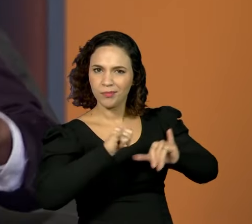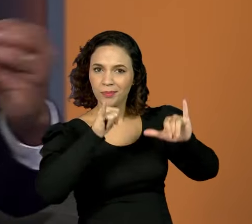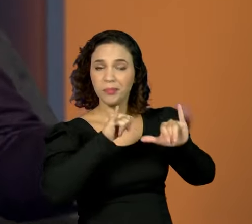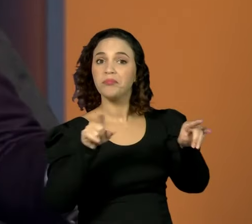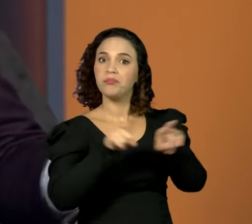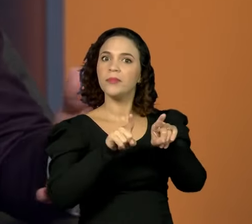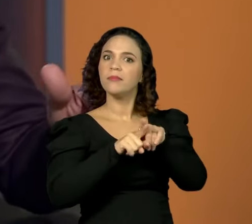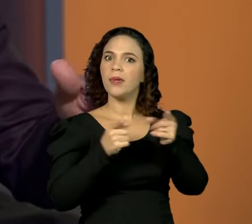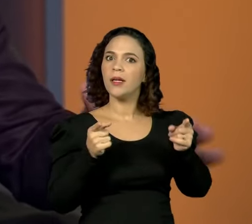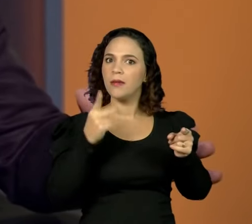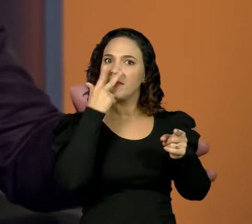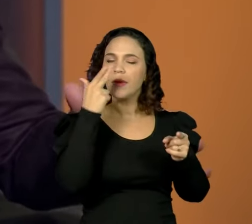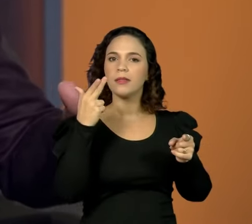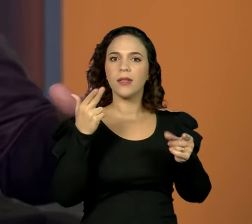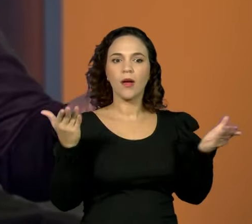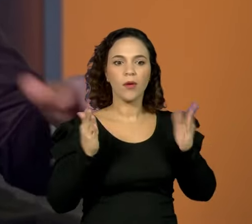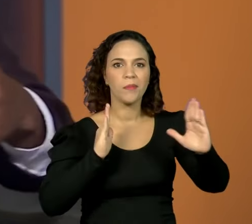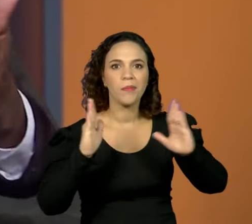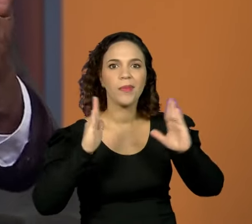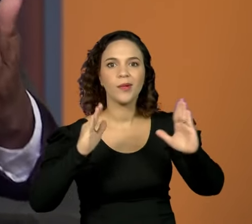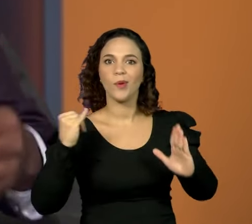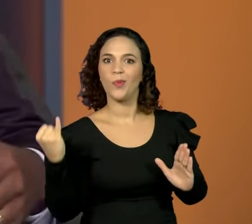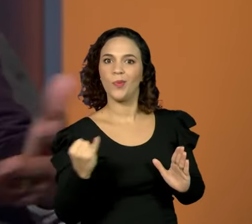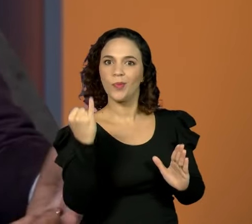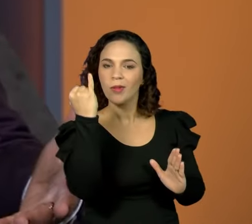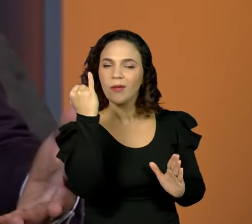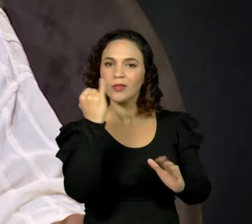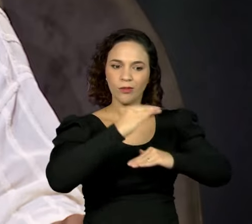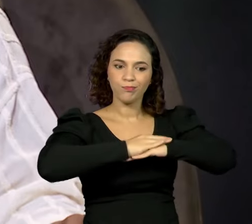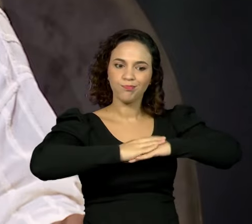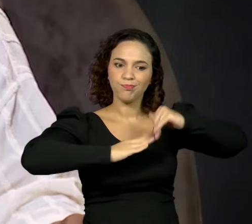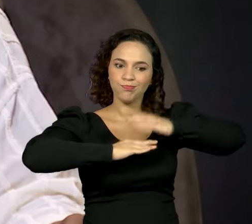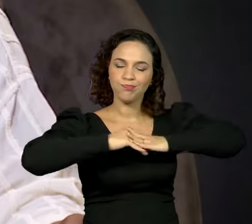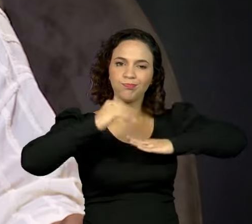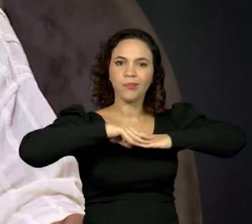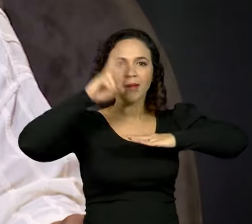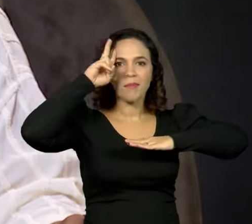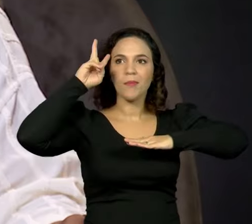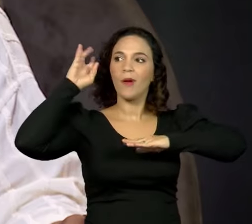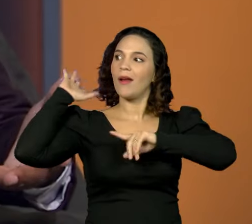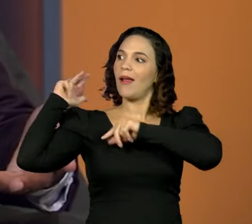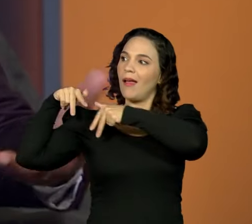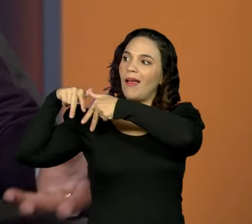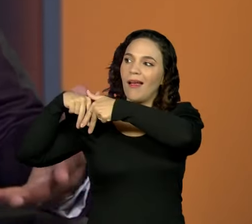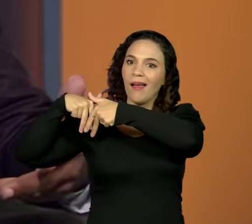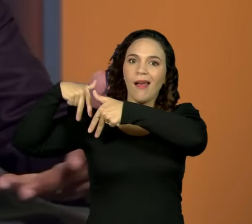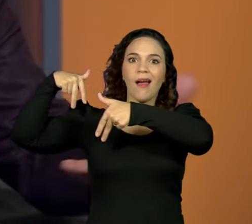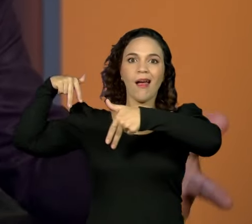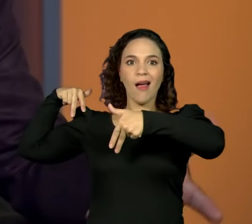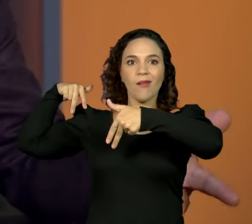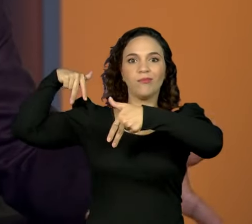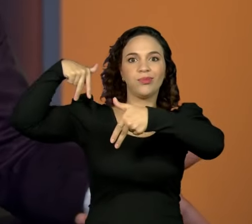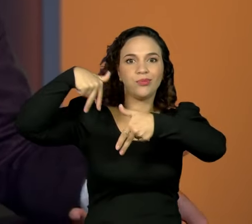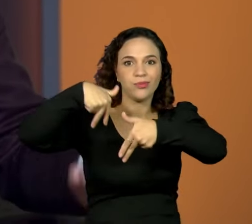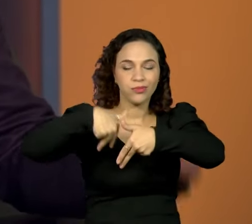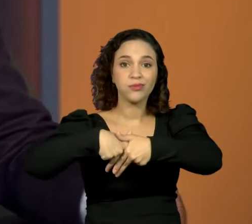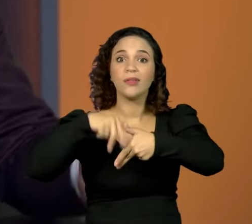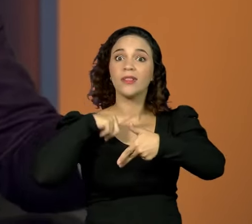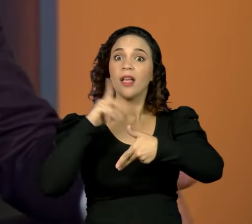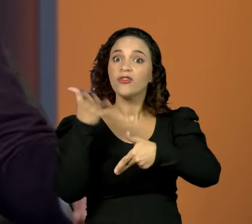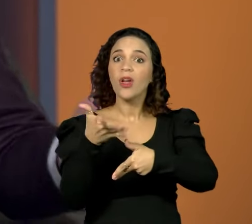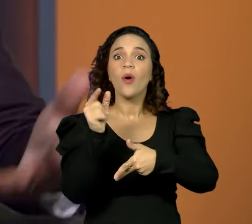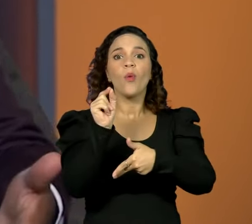a jogar luz para um momento importante da construção dessa memória, que era justamente, nós tínhamos quase uma centena de jornais